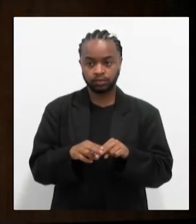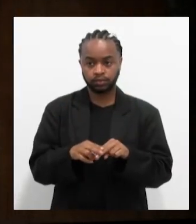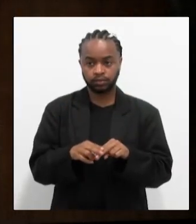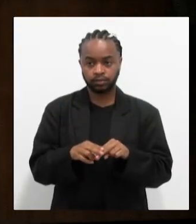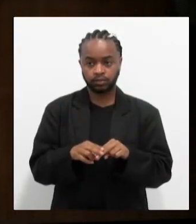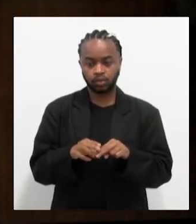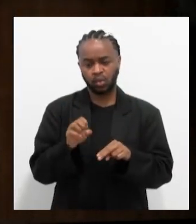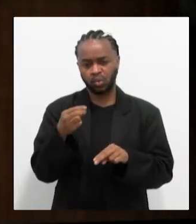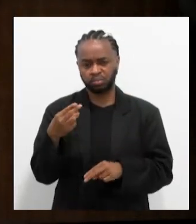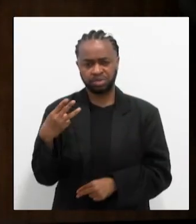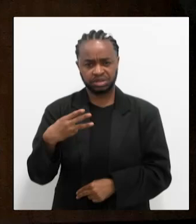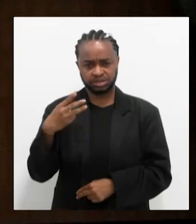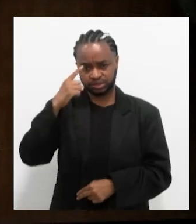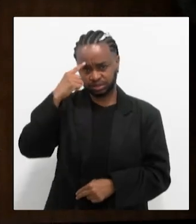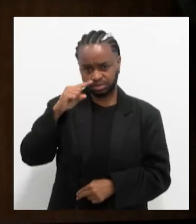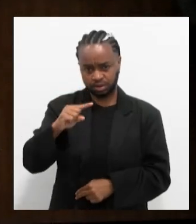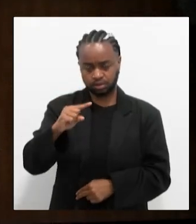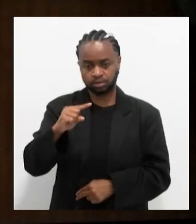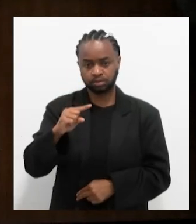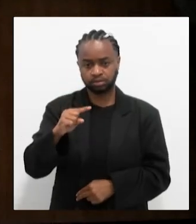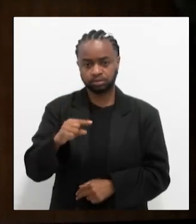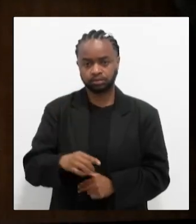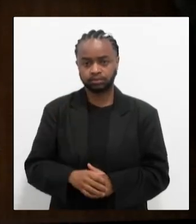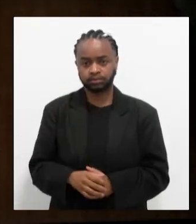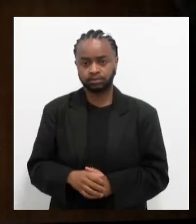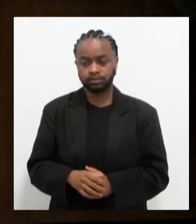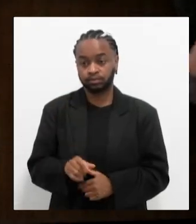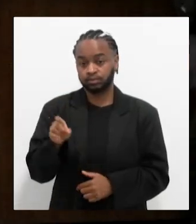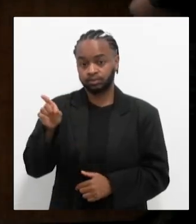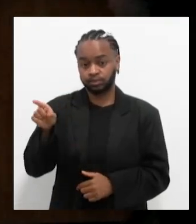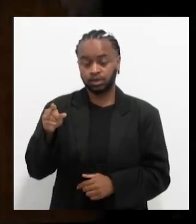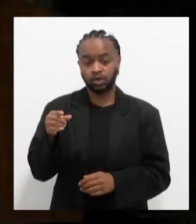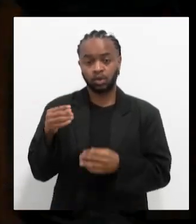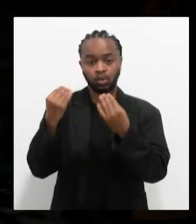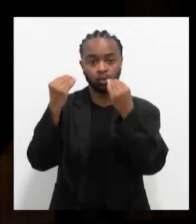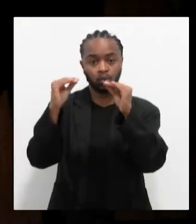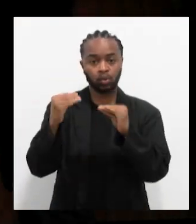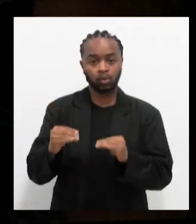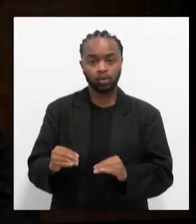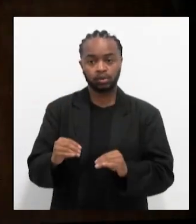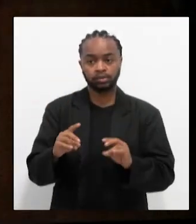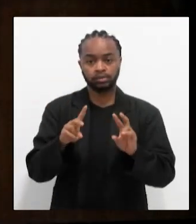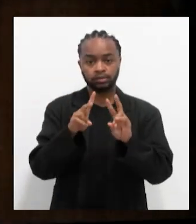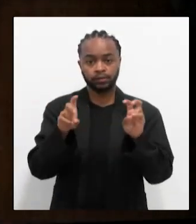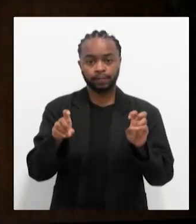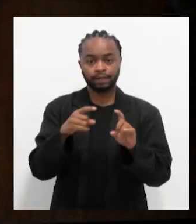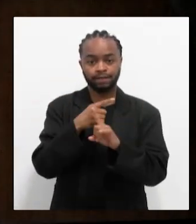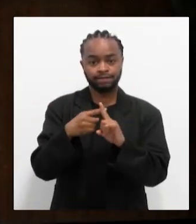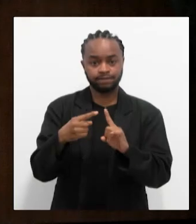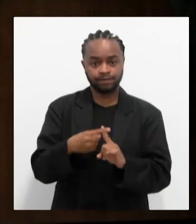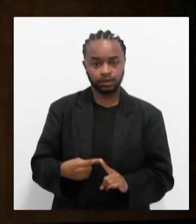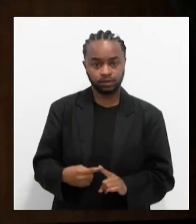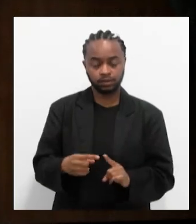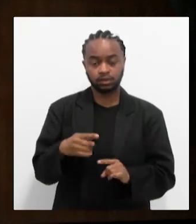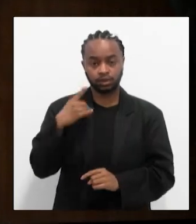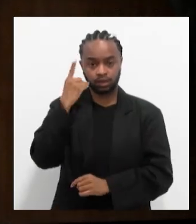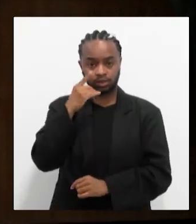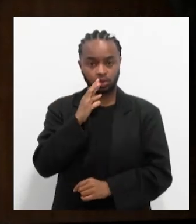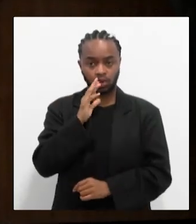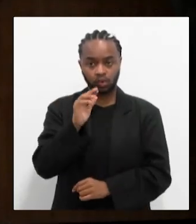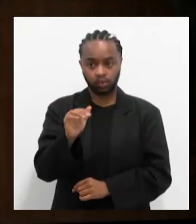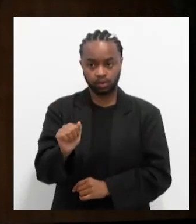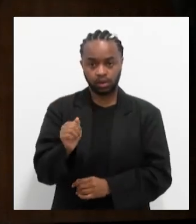ou na terceira semana de junho, ele colocaria os vetos. O deputado Rodrigo Amorim